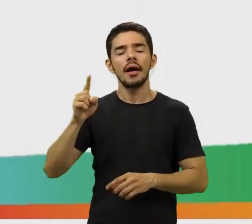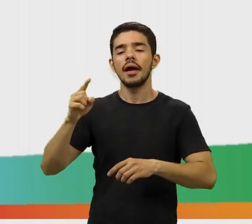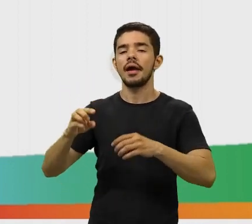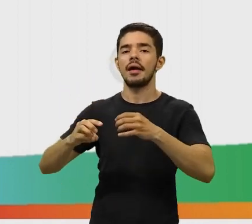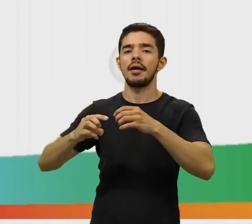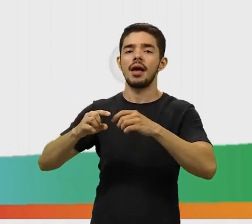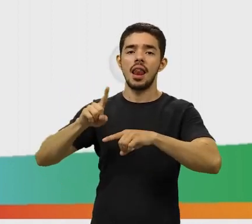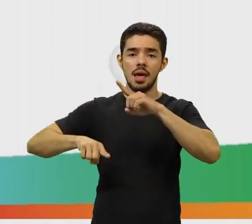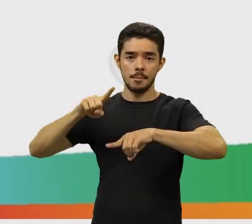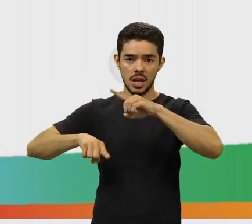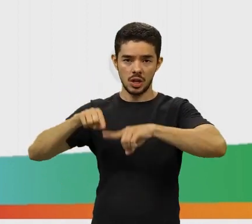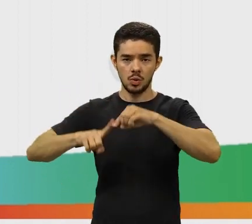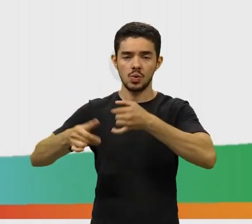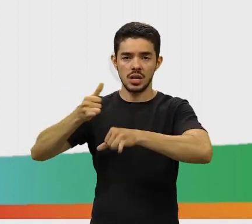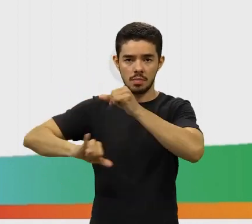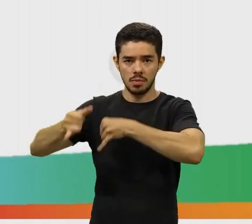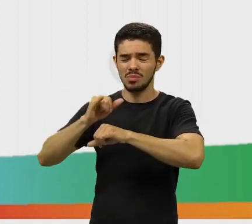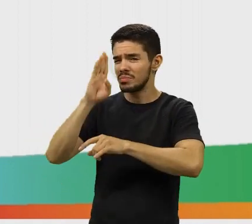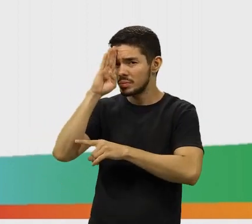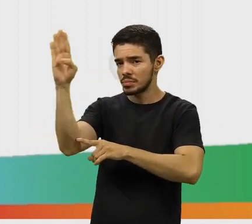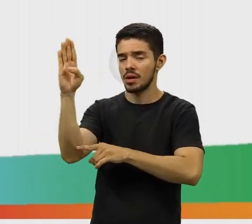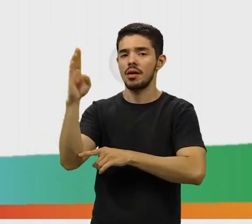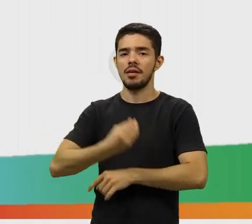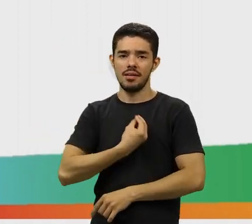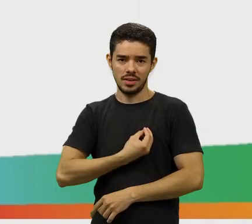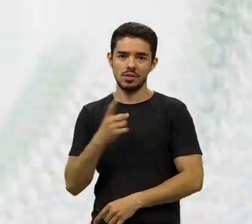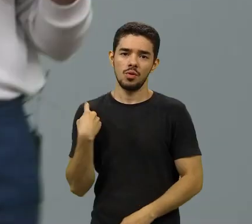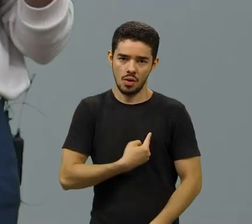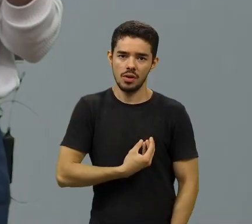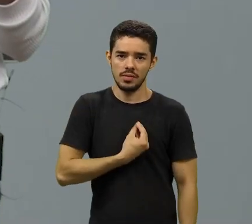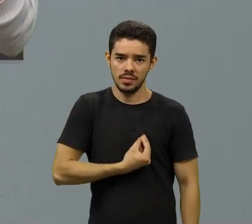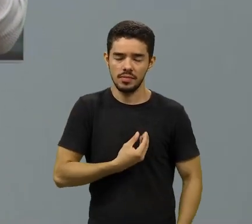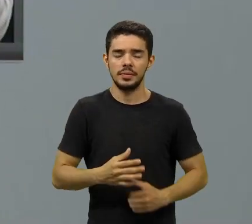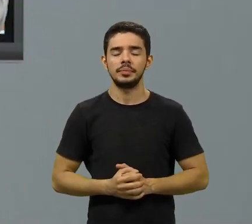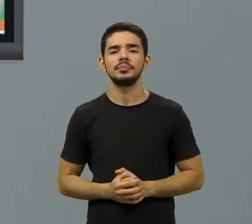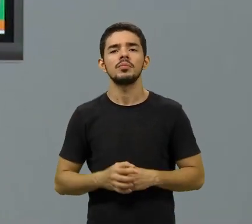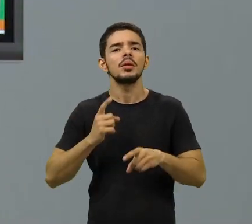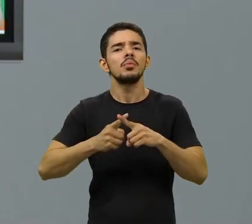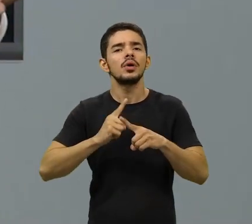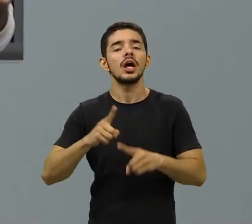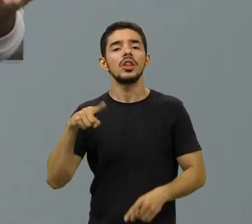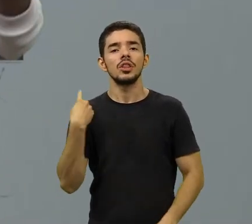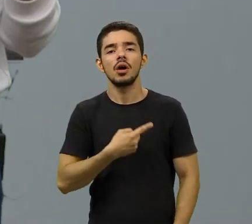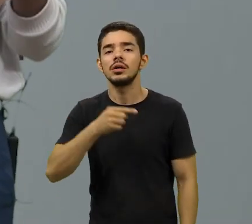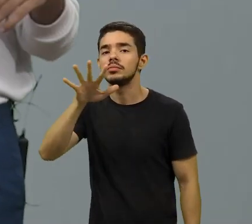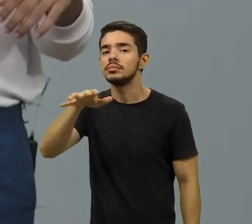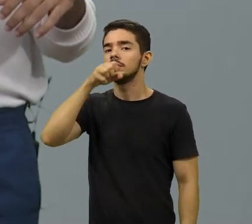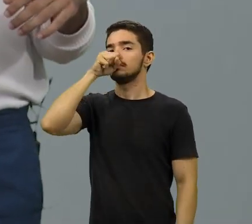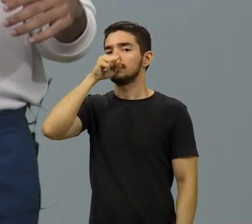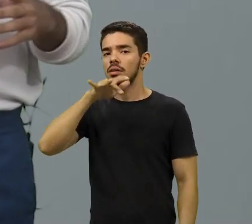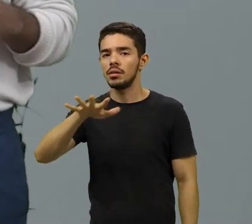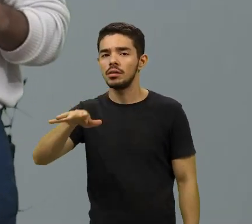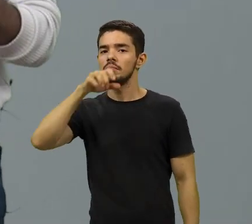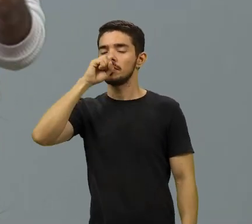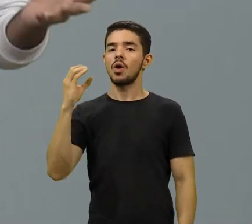químico primordial para a existência de vida, né? Principalmente de nós, seres vivos, porque nós respiramos o